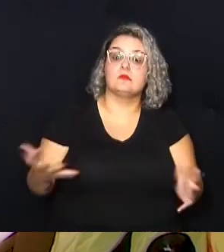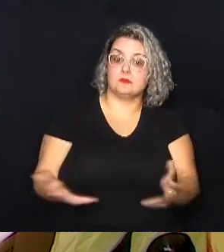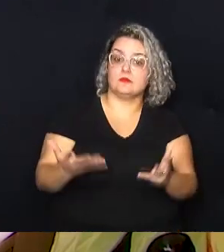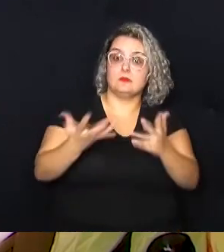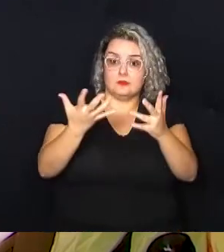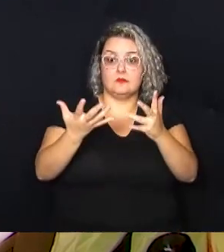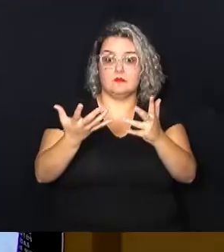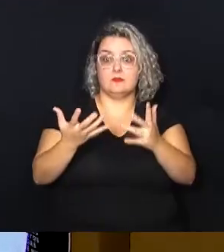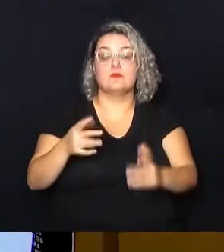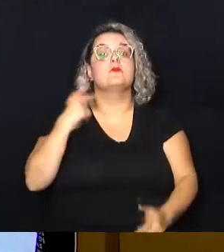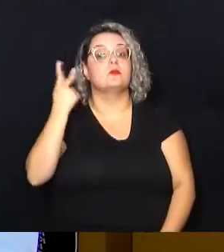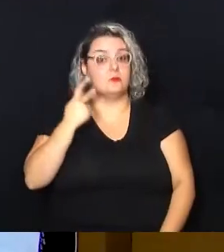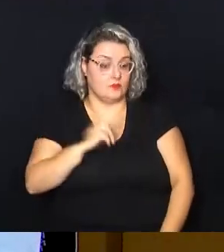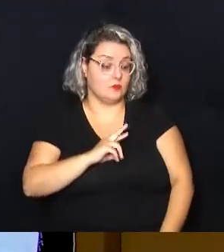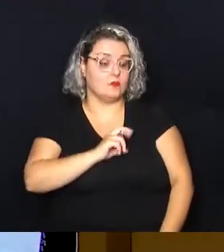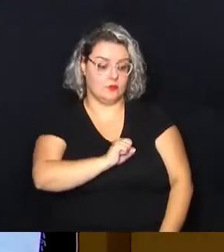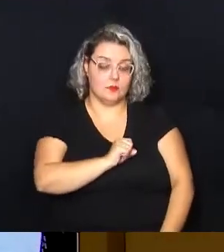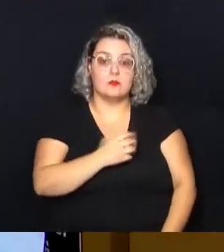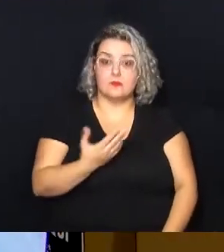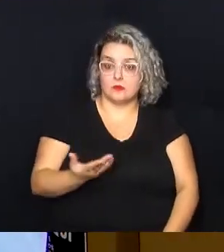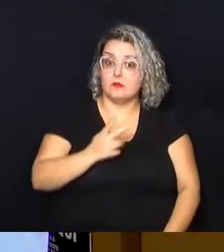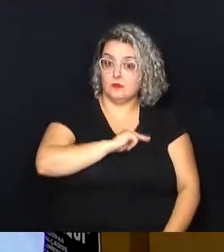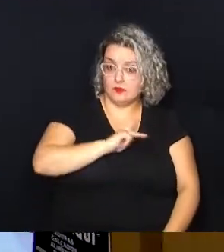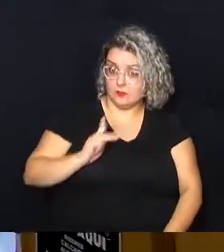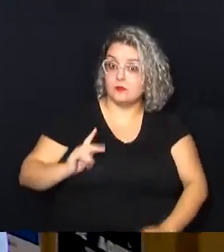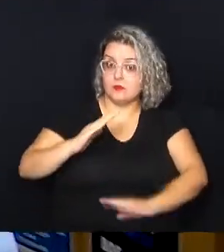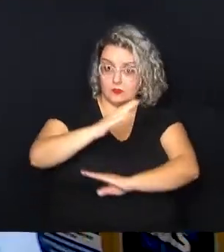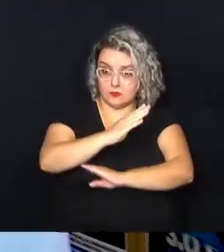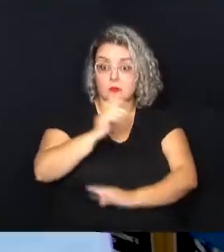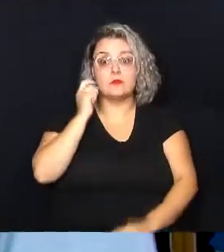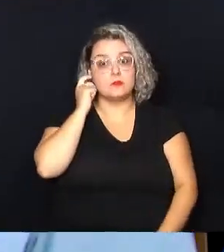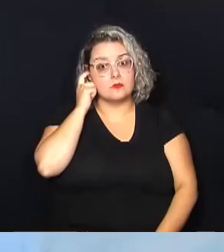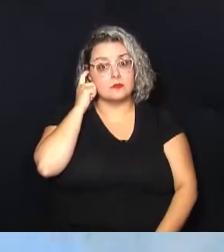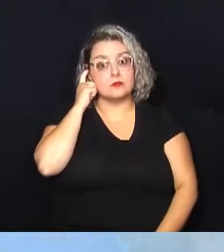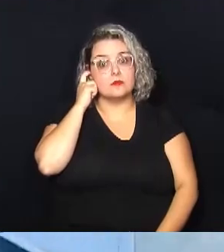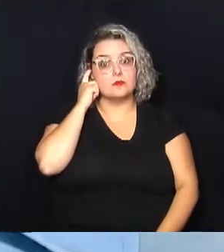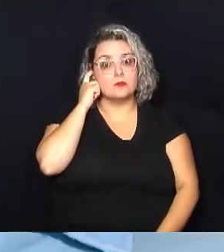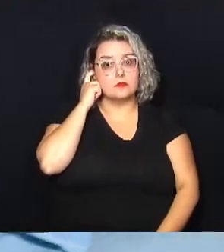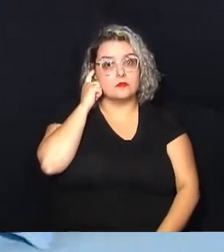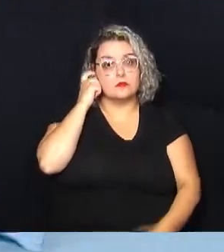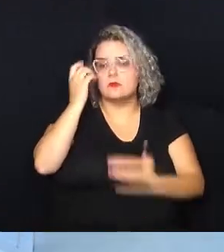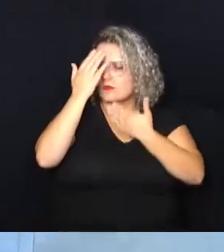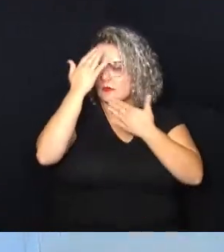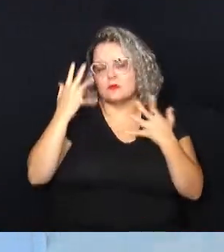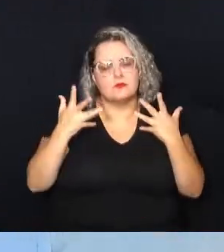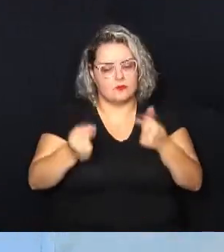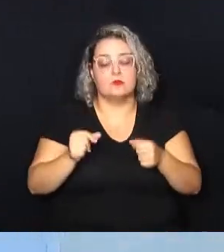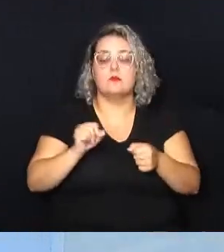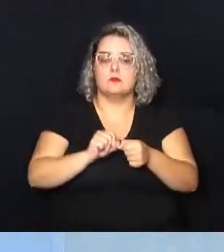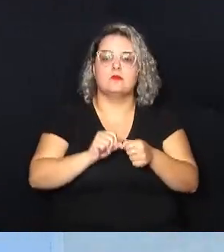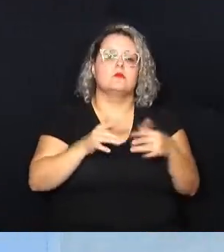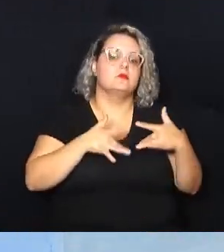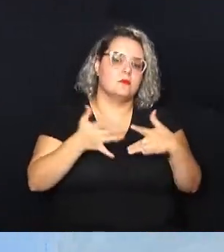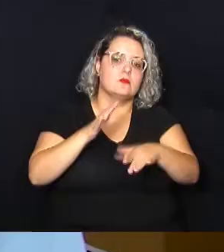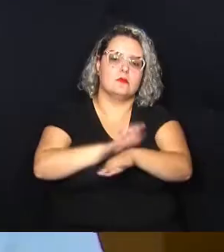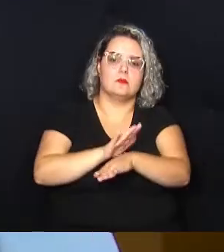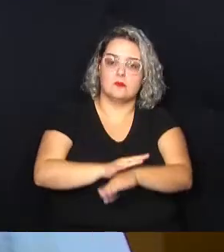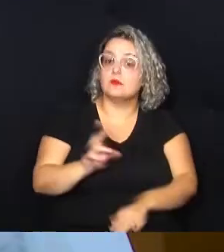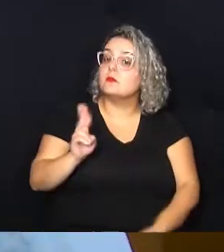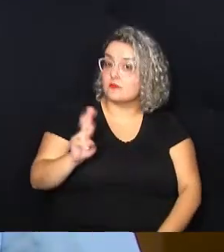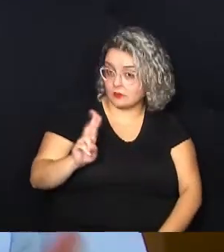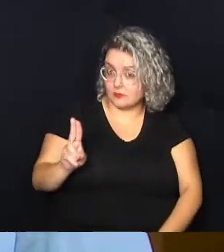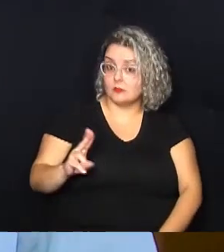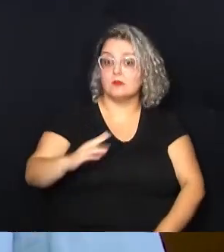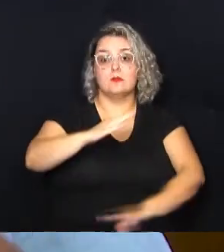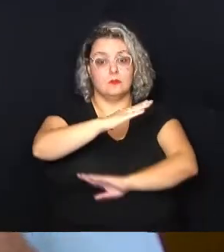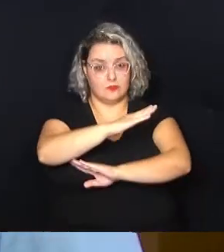iniciativa o Vereador Luiz Rossini e presidente da casa agradeceu a todos que realizaram sua contribuição em